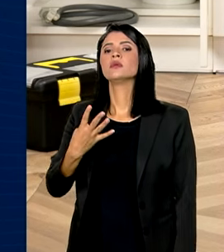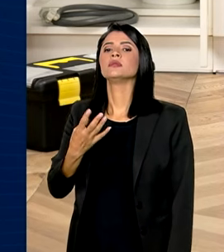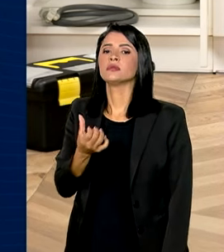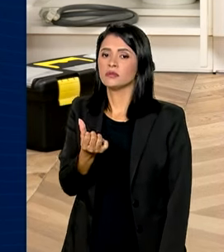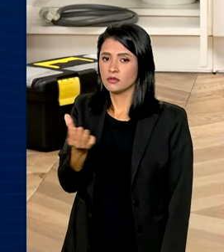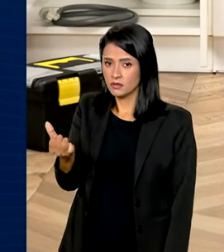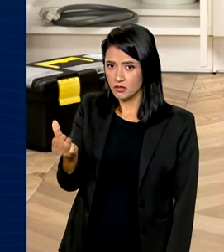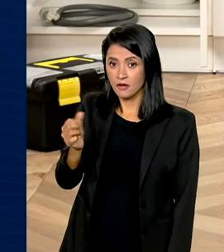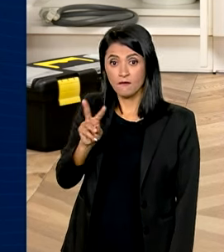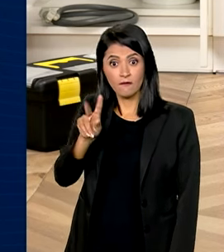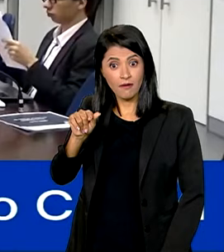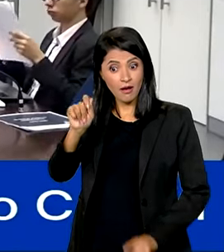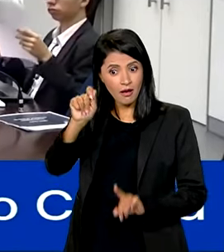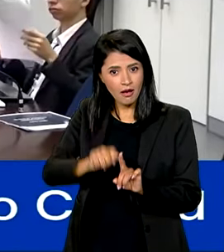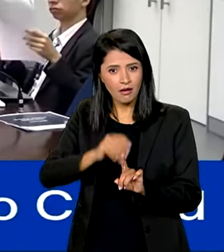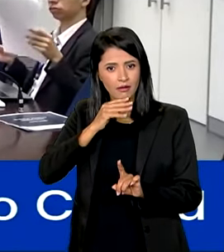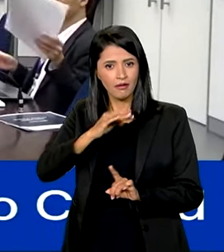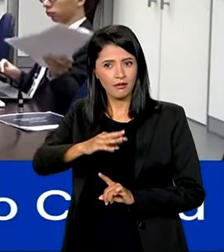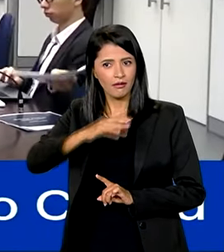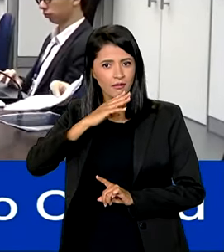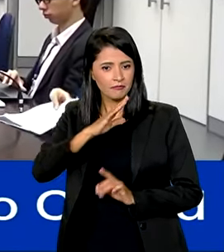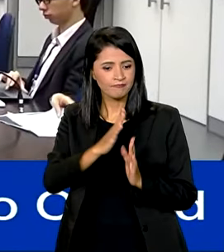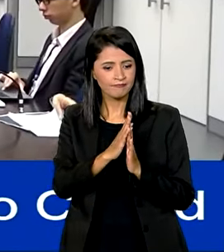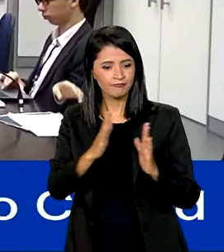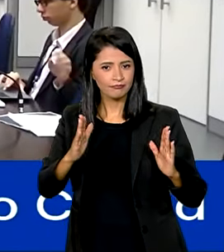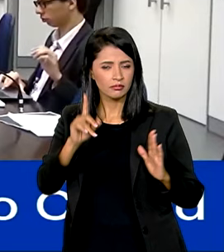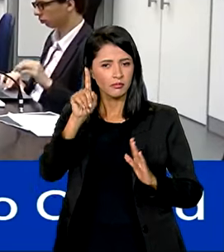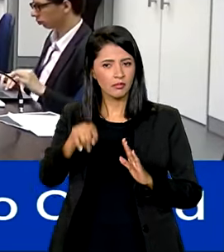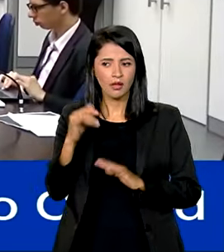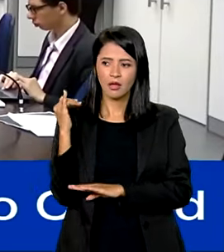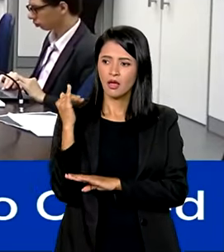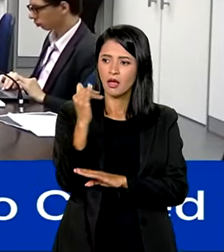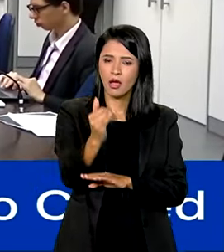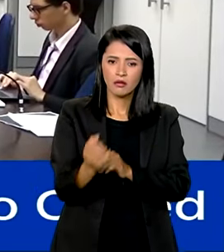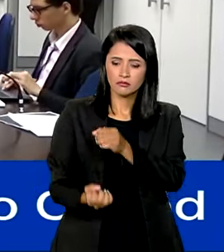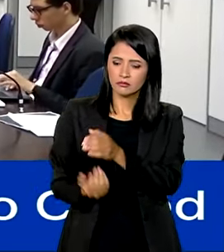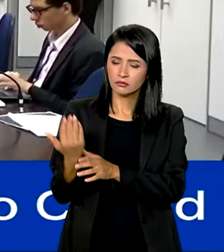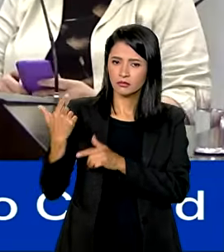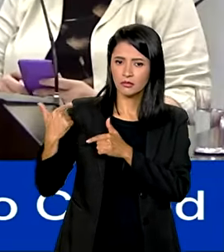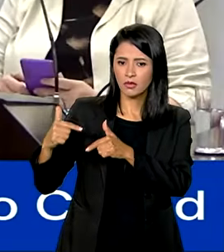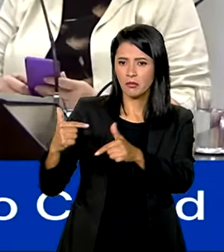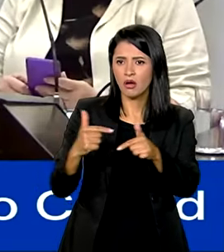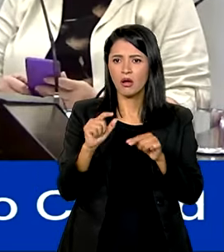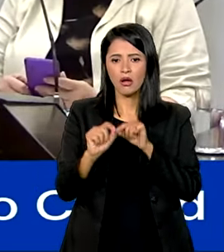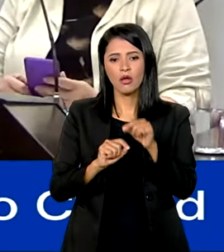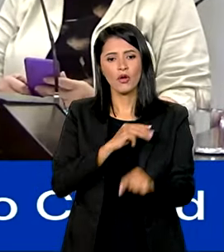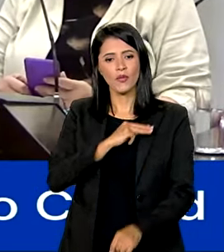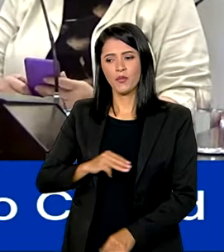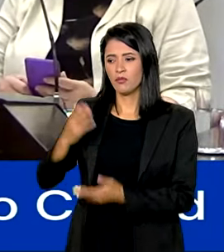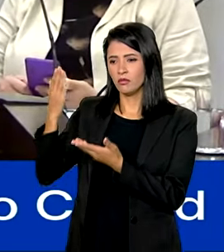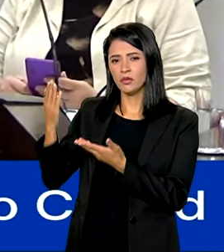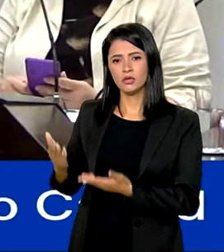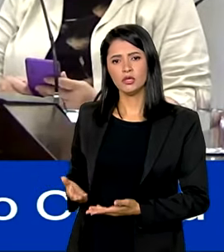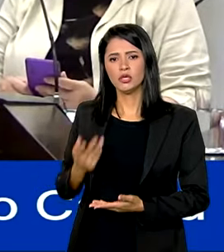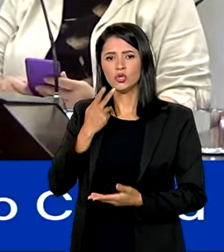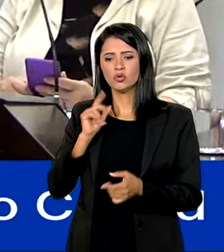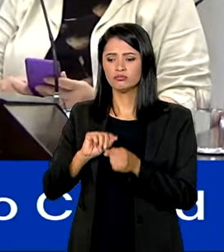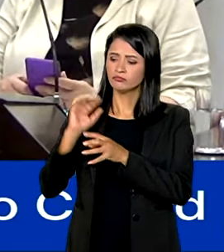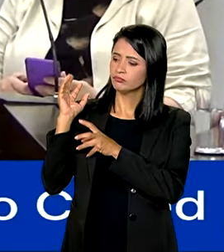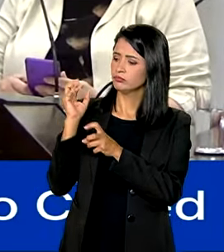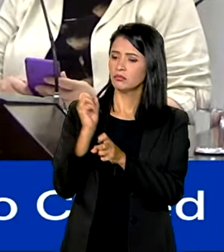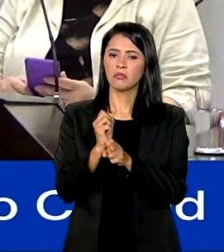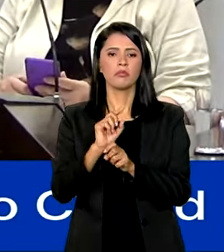22.466 vagas no mês. Ao anunciar os dados da geração de empregos no país, o ministro Luiz Marinho fez um